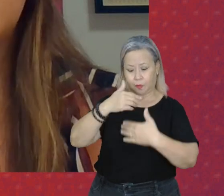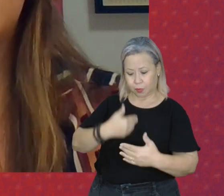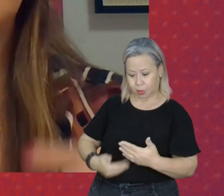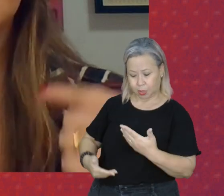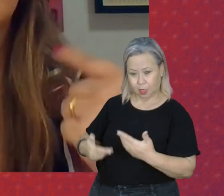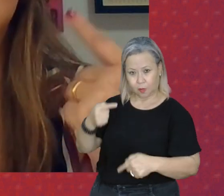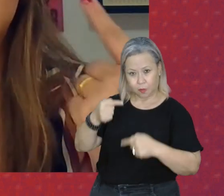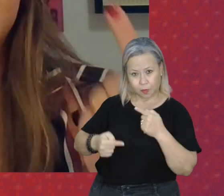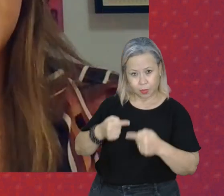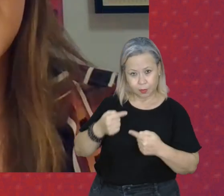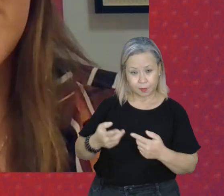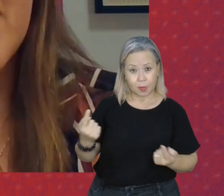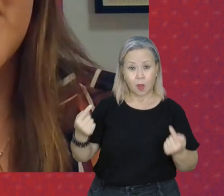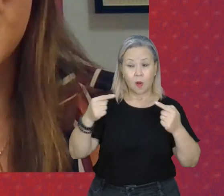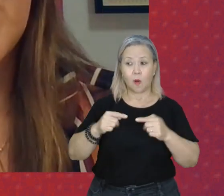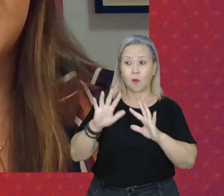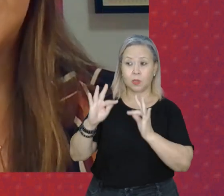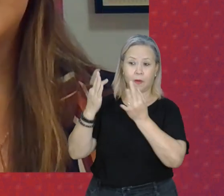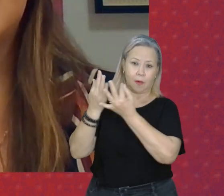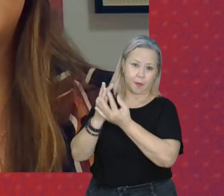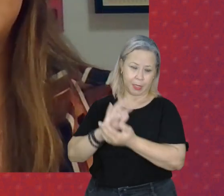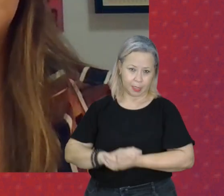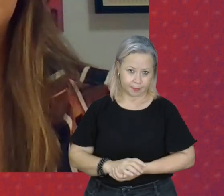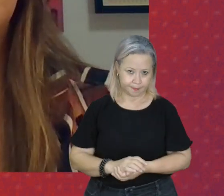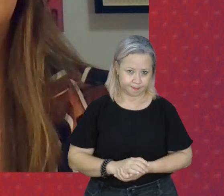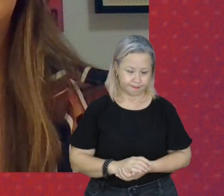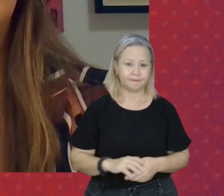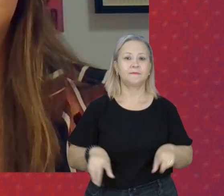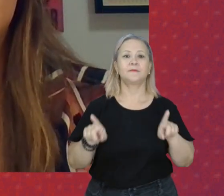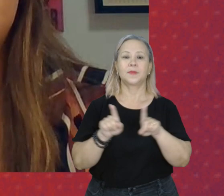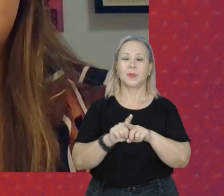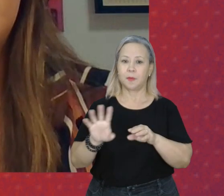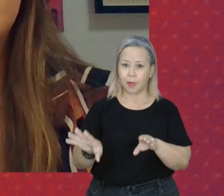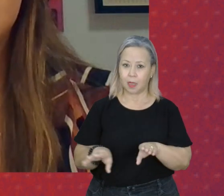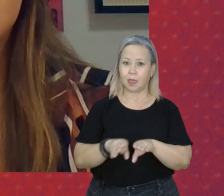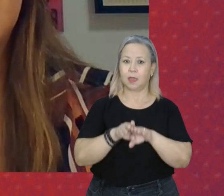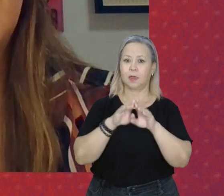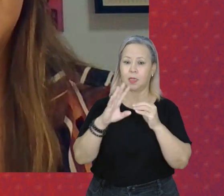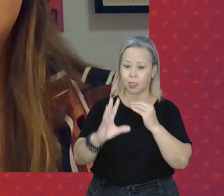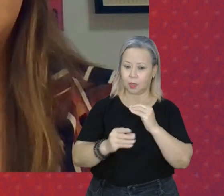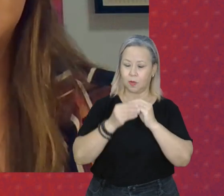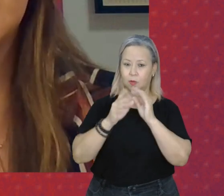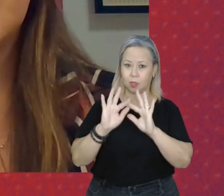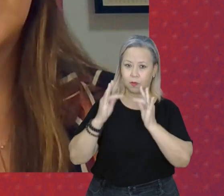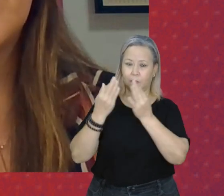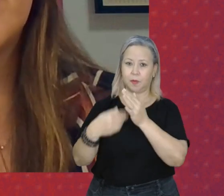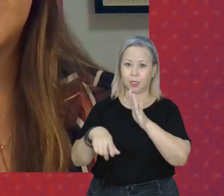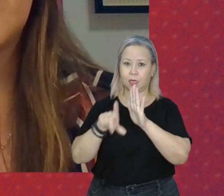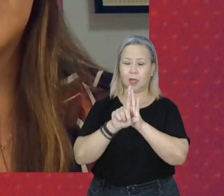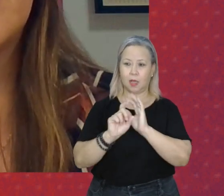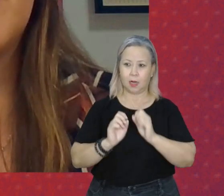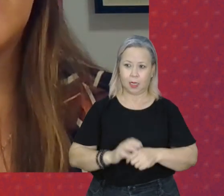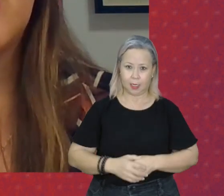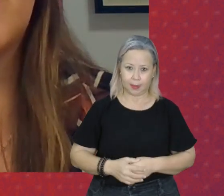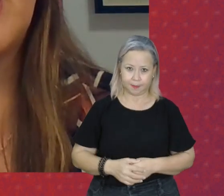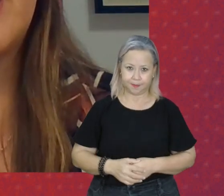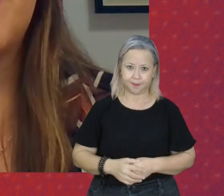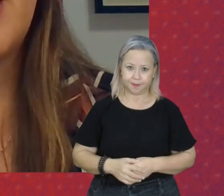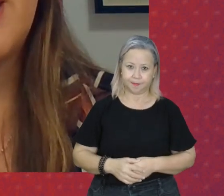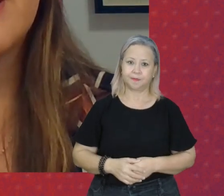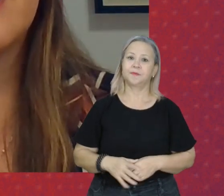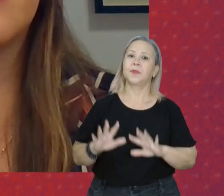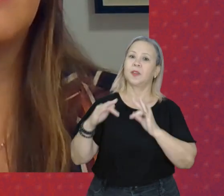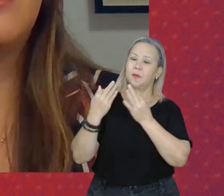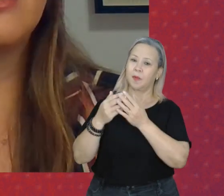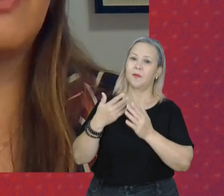pública, ou contra a sua família. Então, também incluíram as famílias nessa lei, e nas normativas internacionais também a gente fala